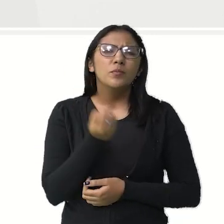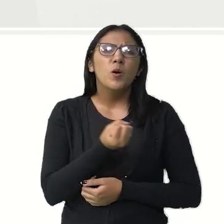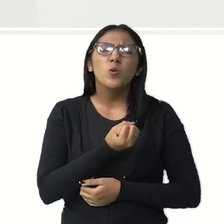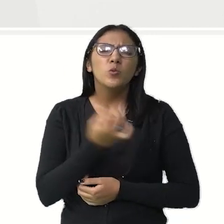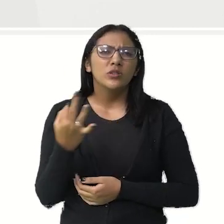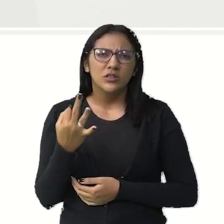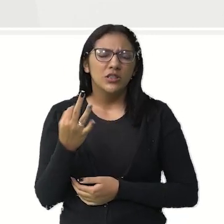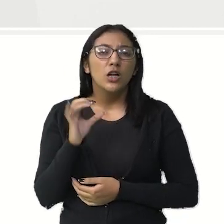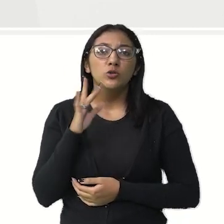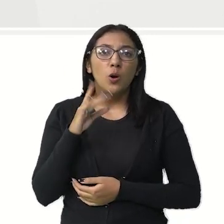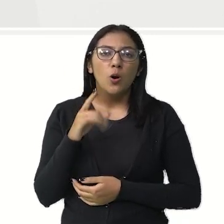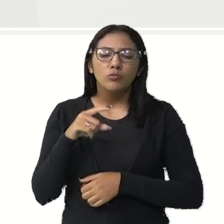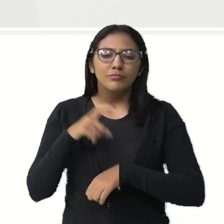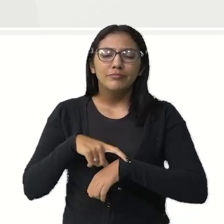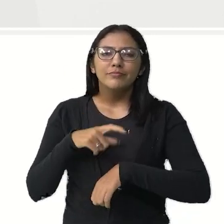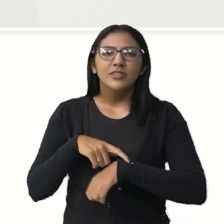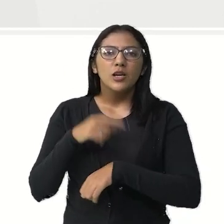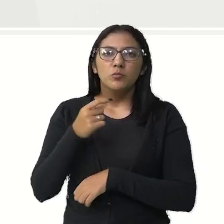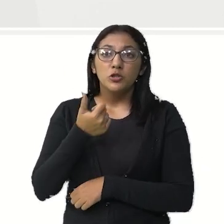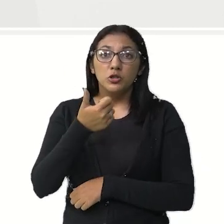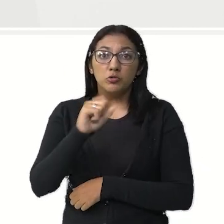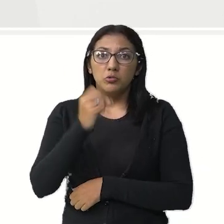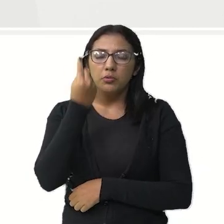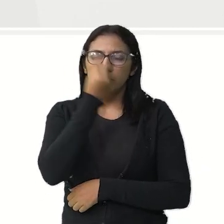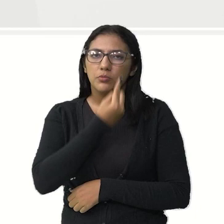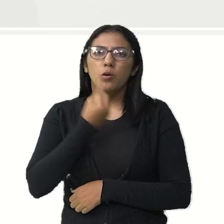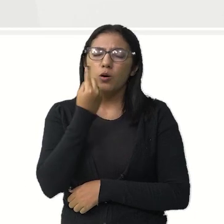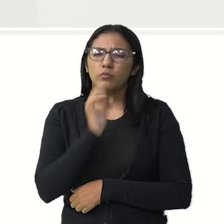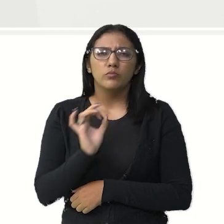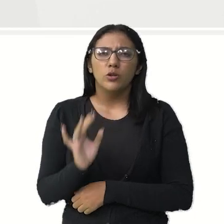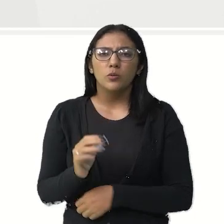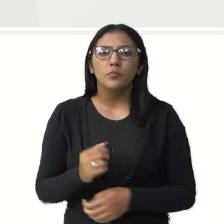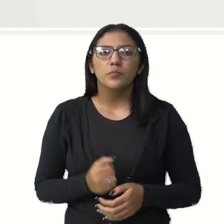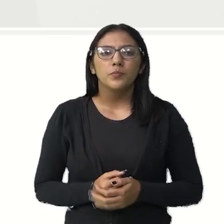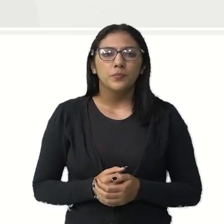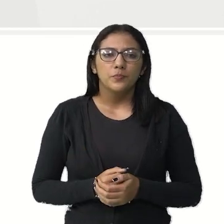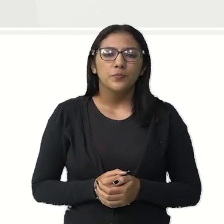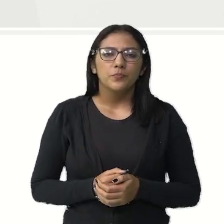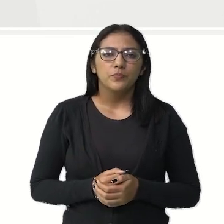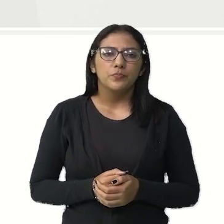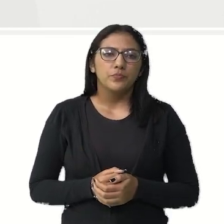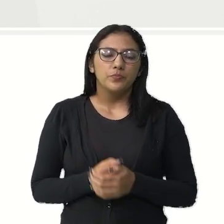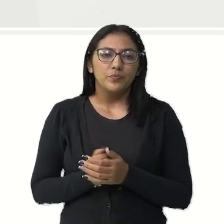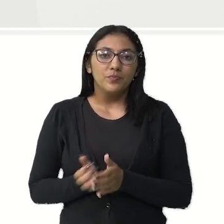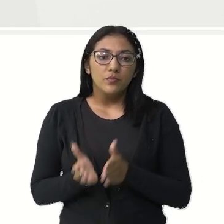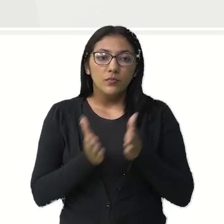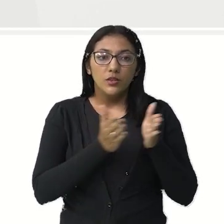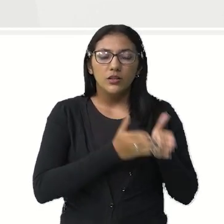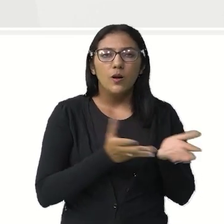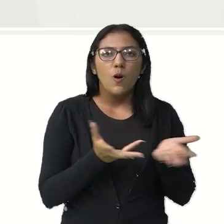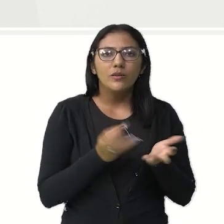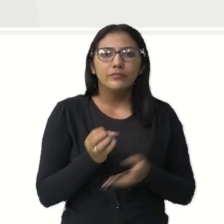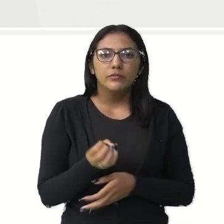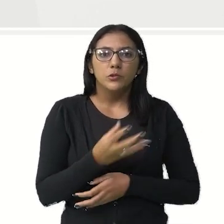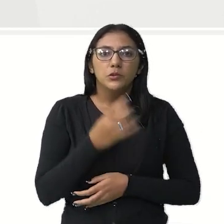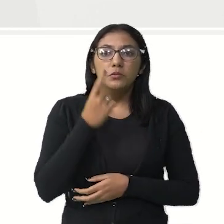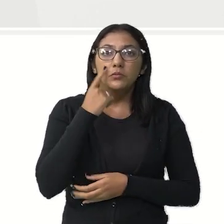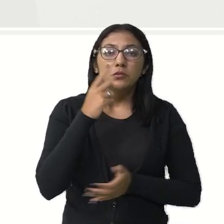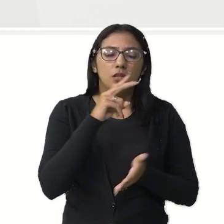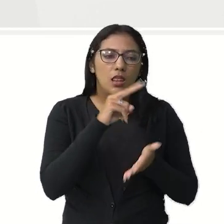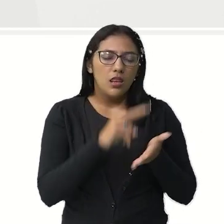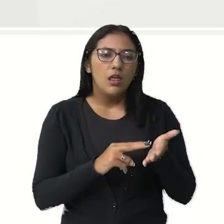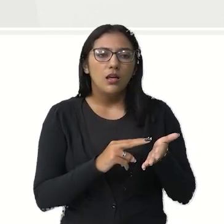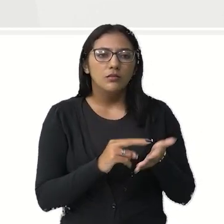só sabe que o tempo gasto são 18 horas. E para nossa nova situação,